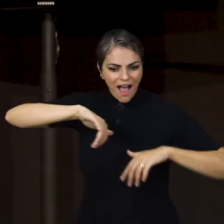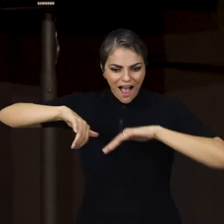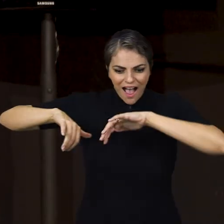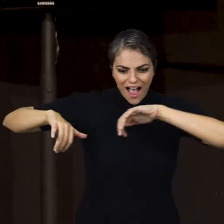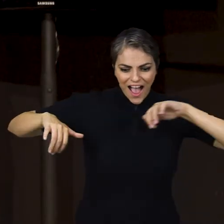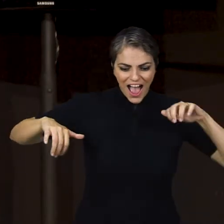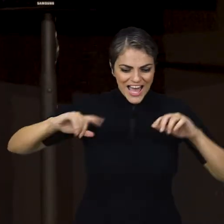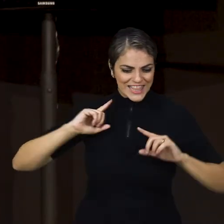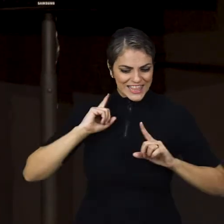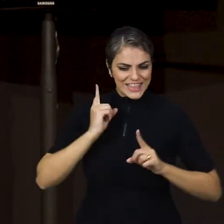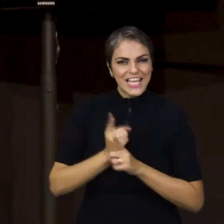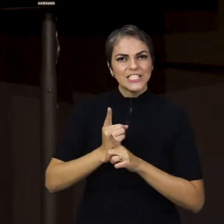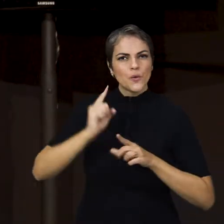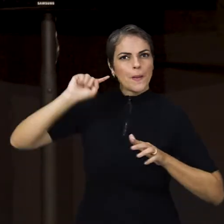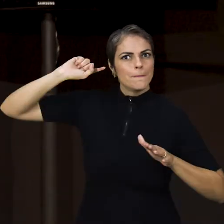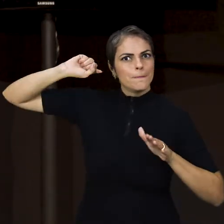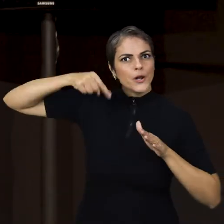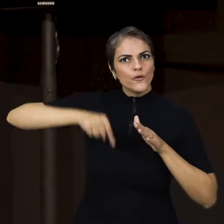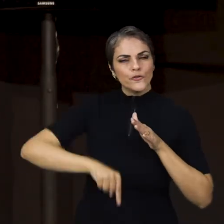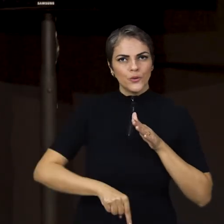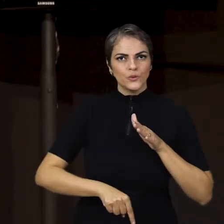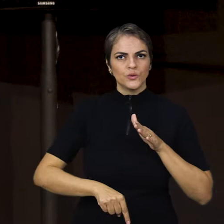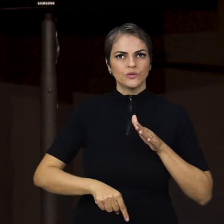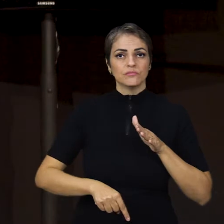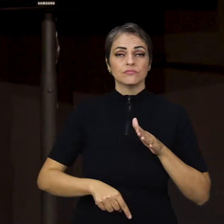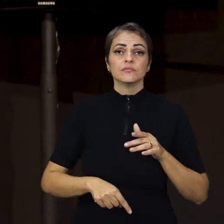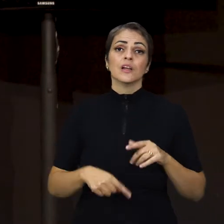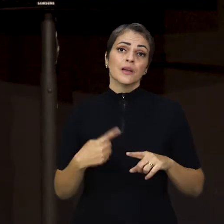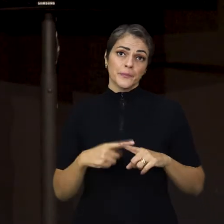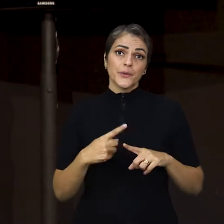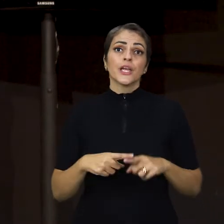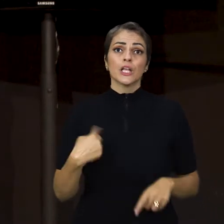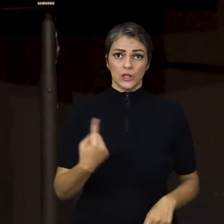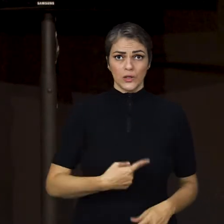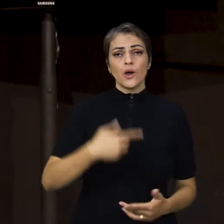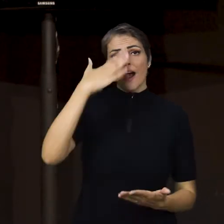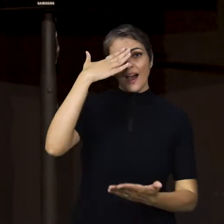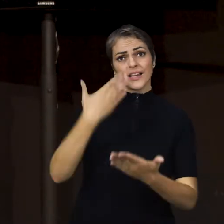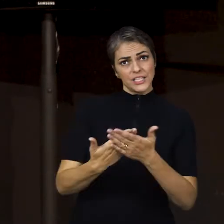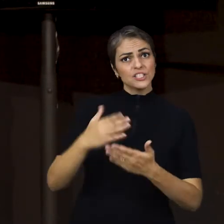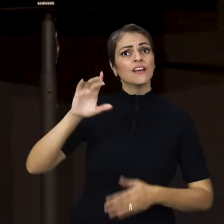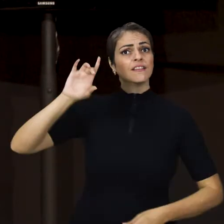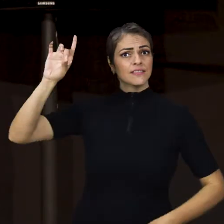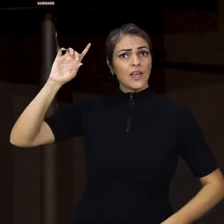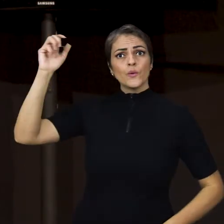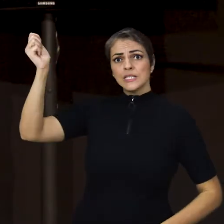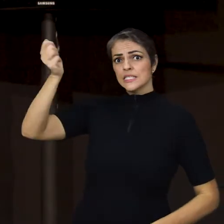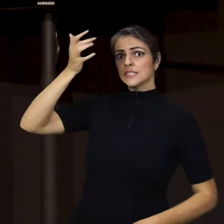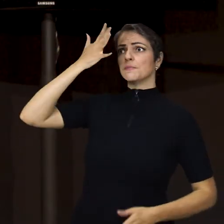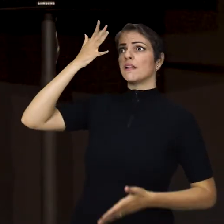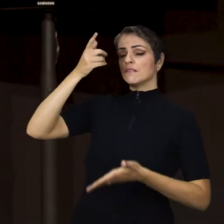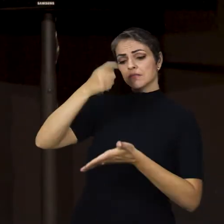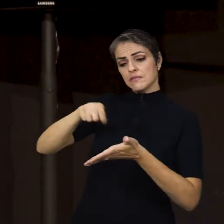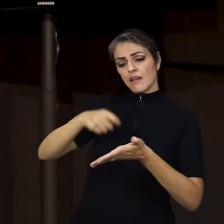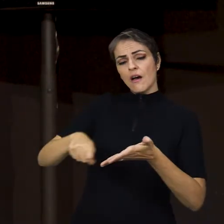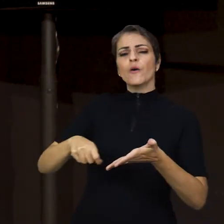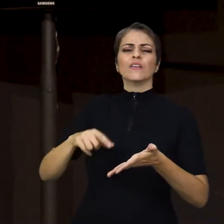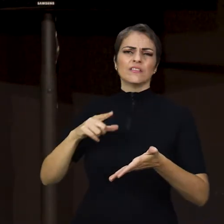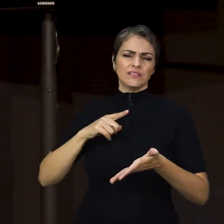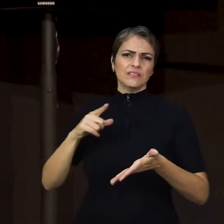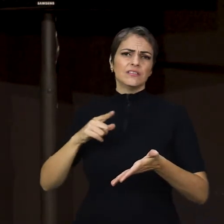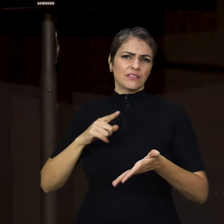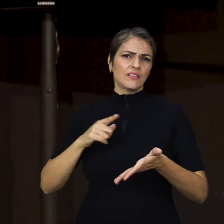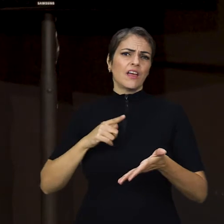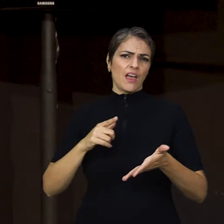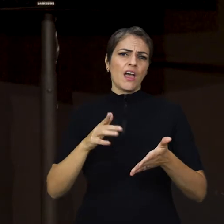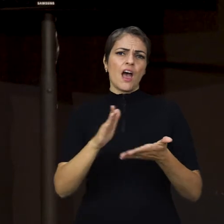e como é um texto que nós cremos ter sido inspirado por Deus, há uma tendência, e existem razões históricas